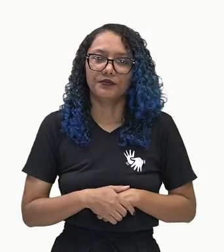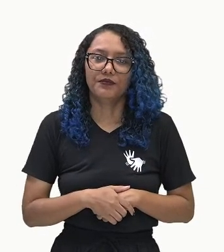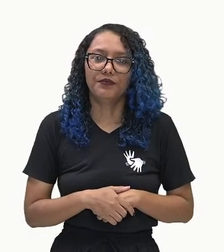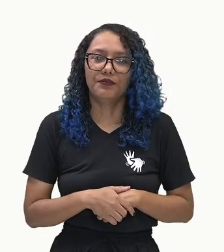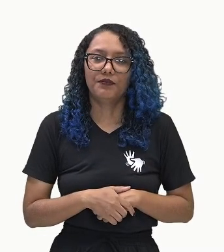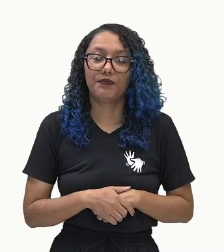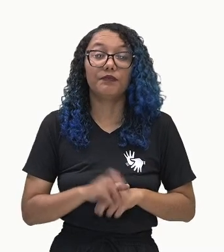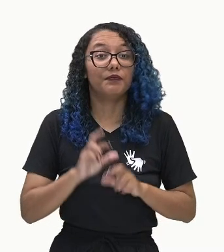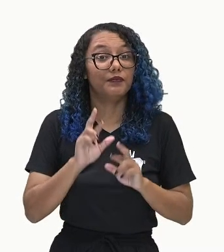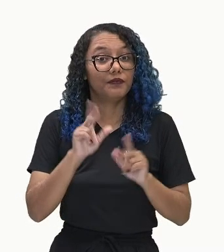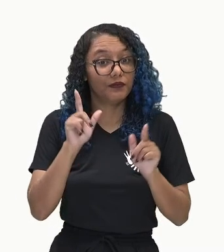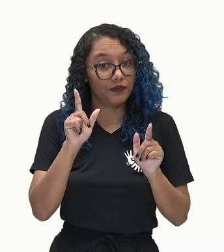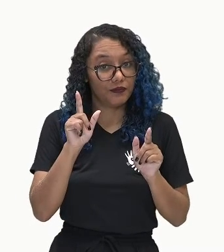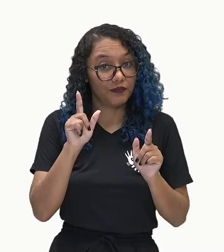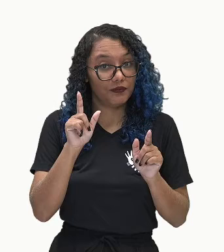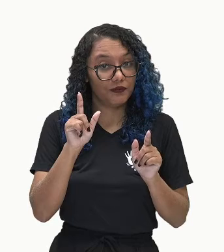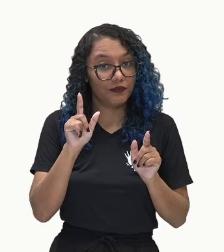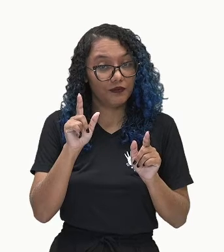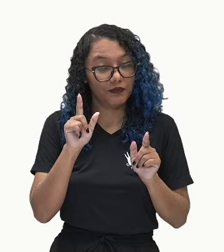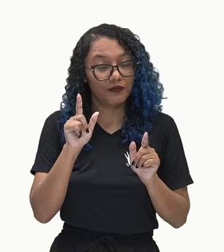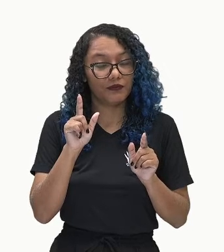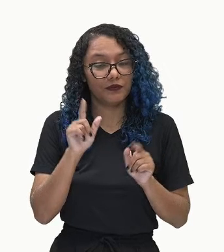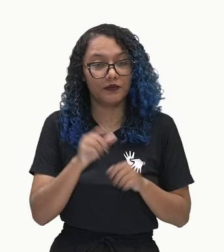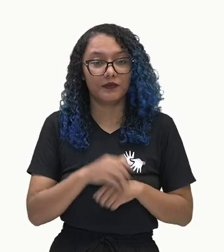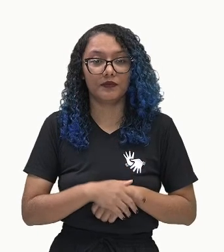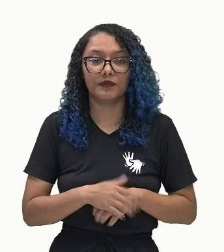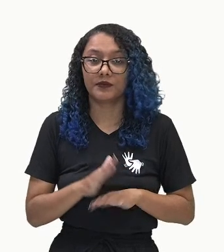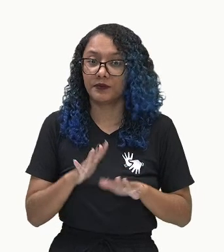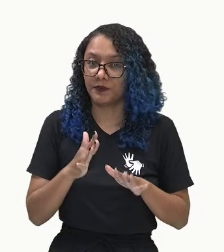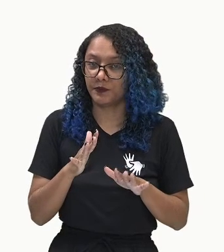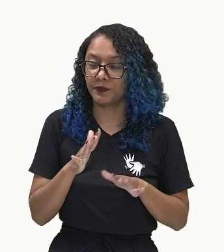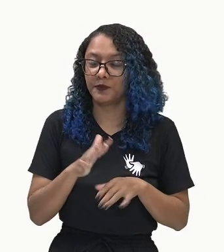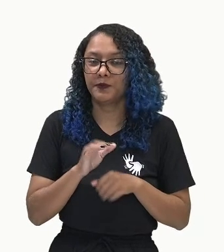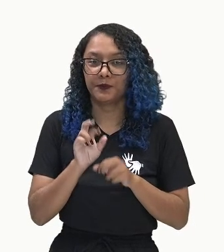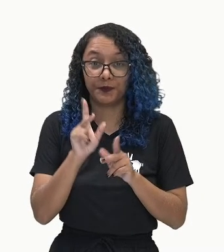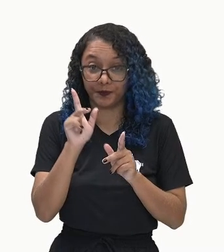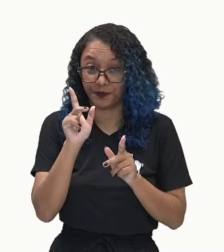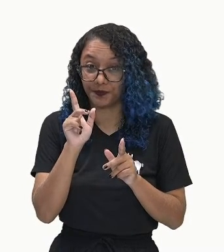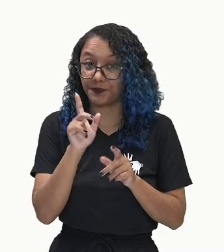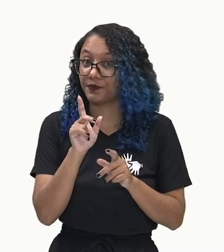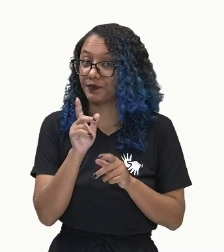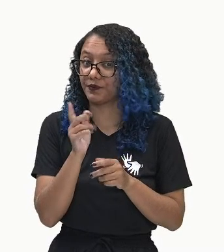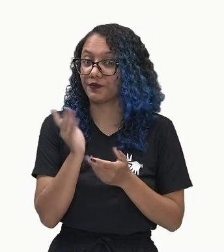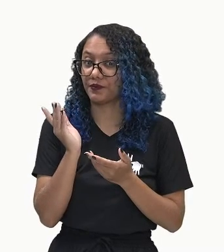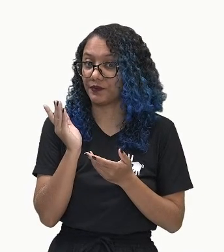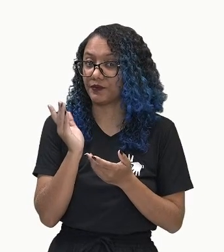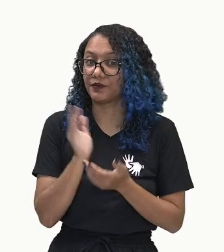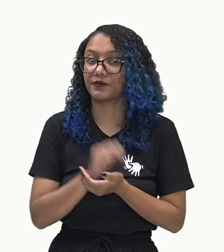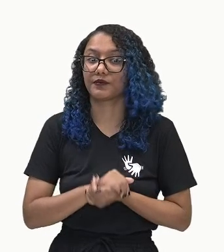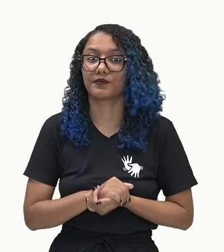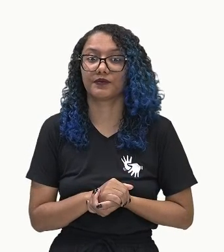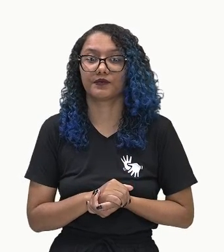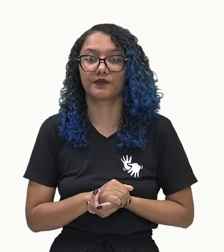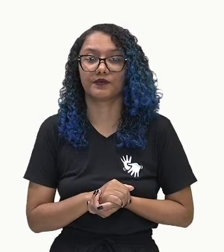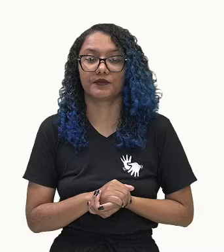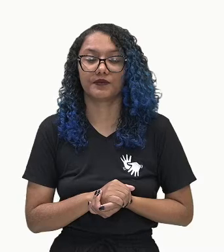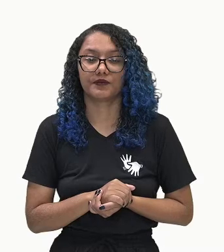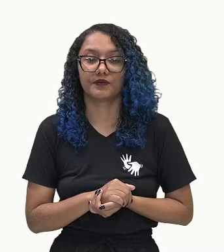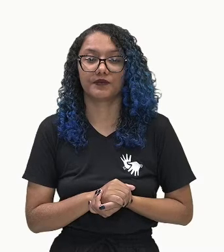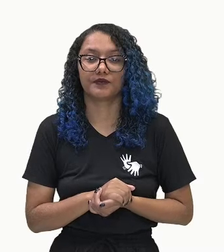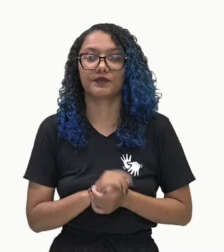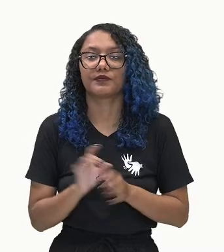Diferentemente um pouco só da forma horizontal, o que acontece? Verifiquem que na forma vertical, os